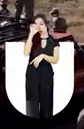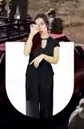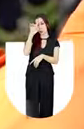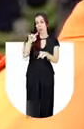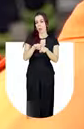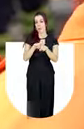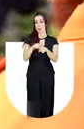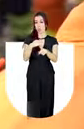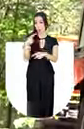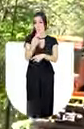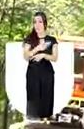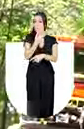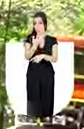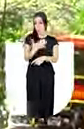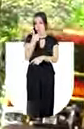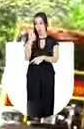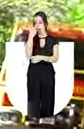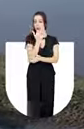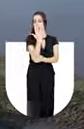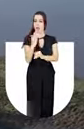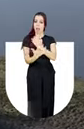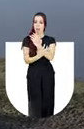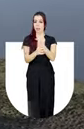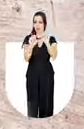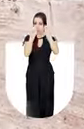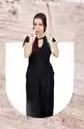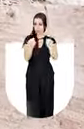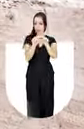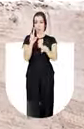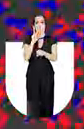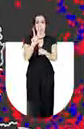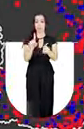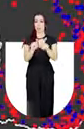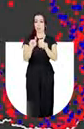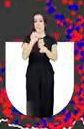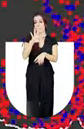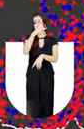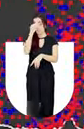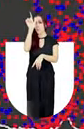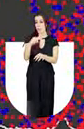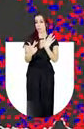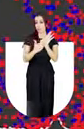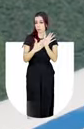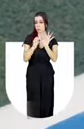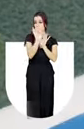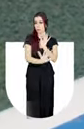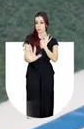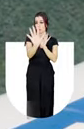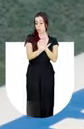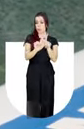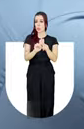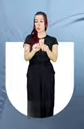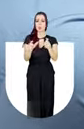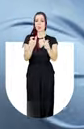dos cuidados que temos diariamente para estar à frente no cuidado do nosso bem maior, o meio ambiente. O sistema de alerta de desmatamento do Imaçu